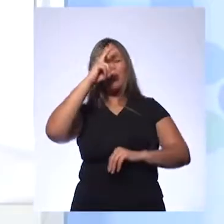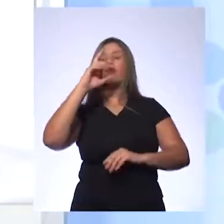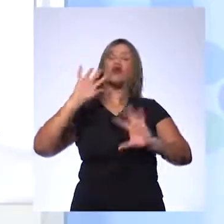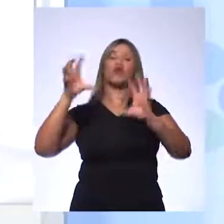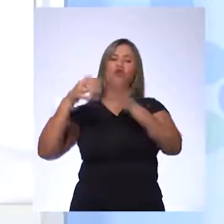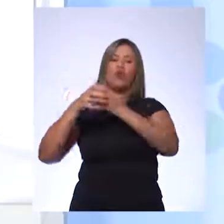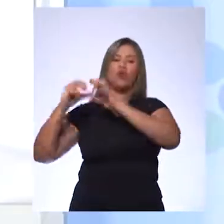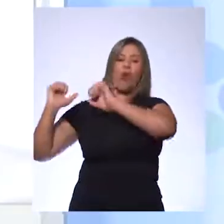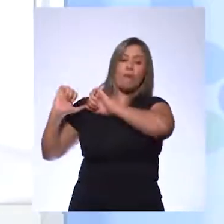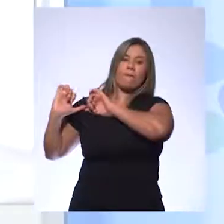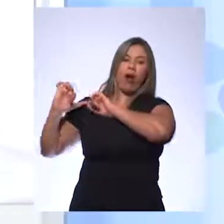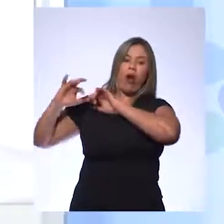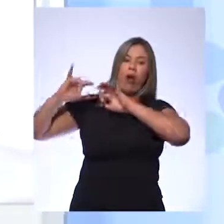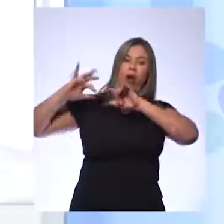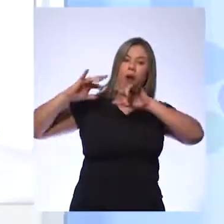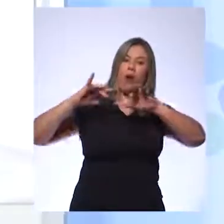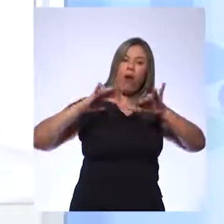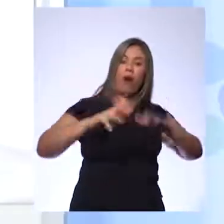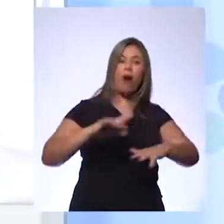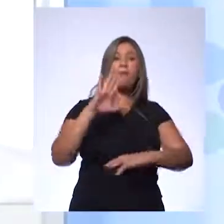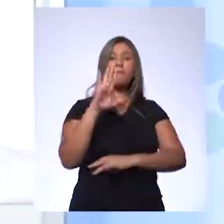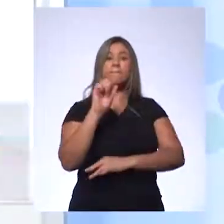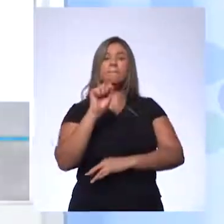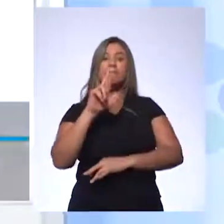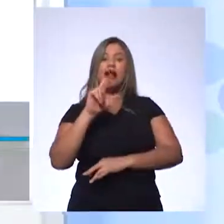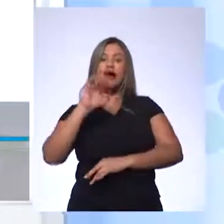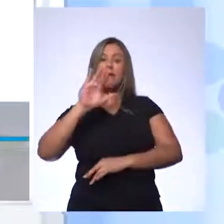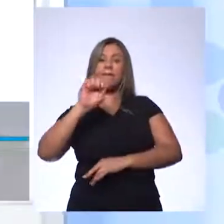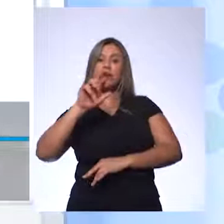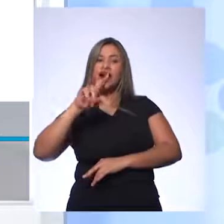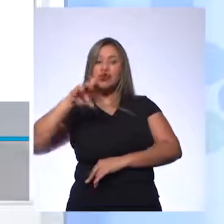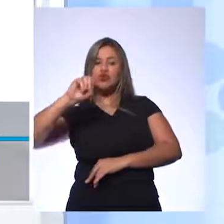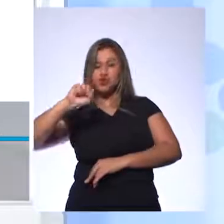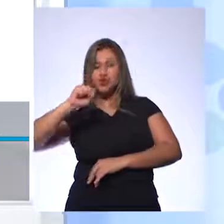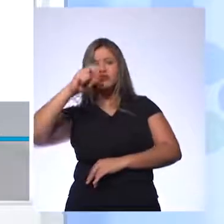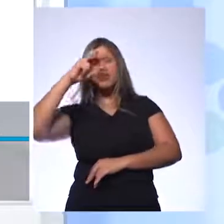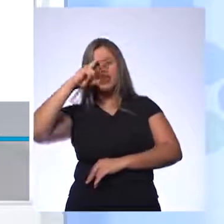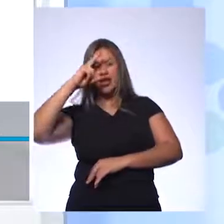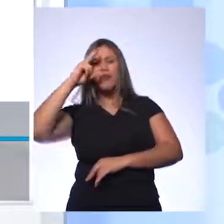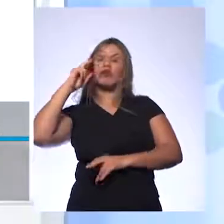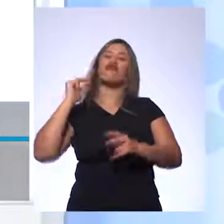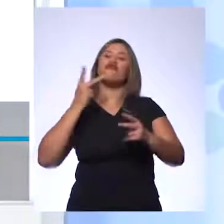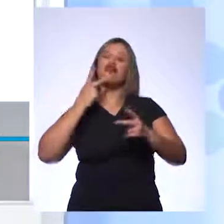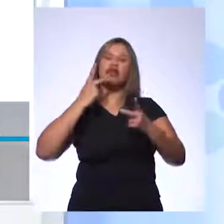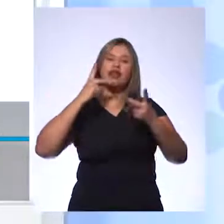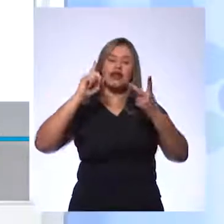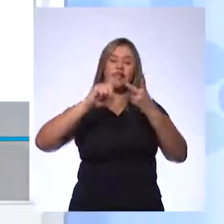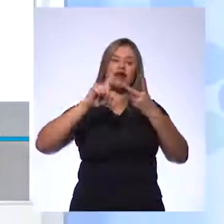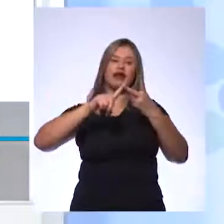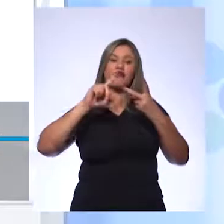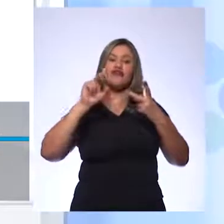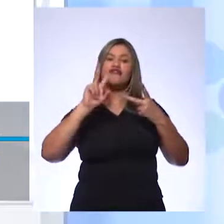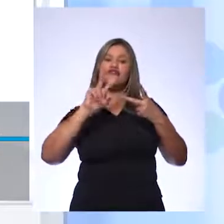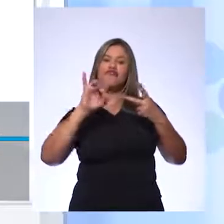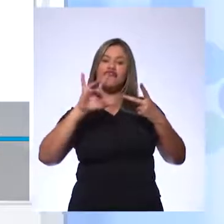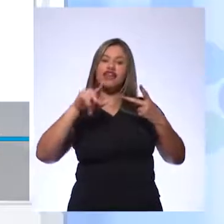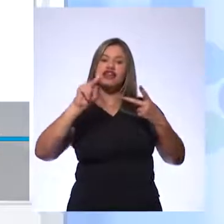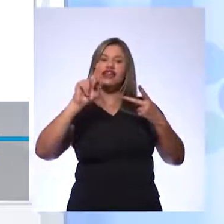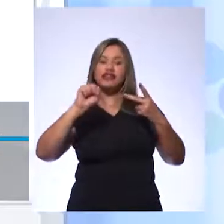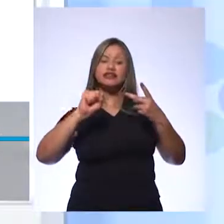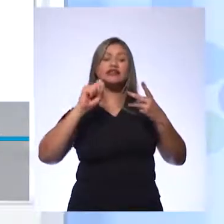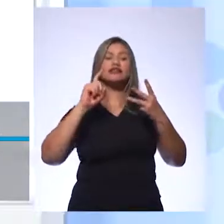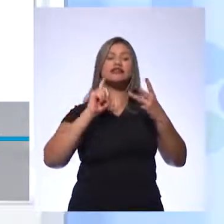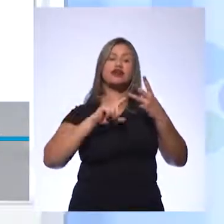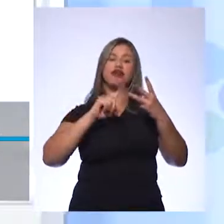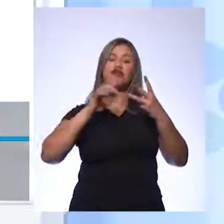bárbaros Quem são os povos bárbaros na última aula eu falei sobre os Vikings falei dos Francos os hunos